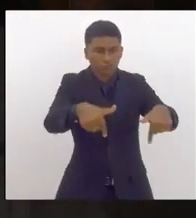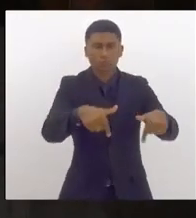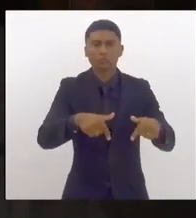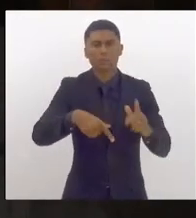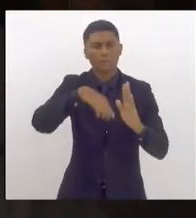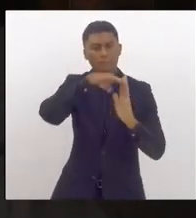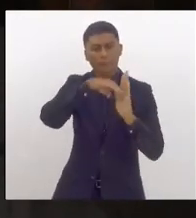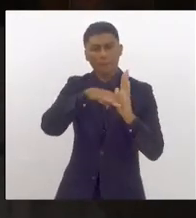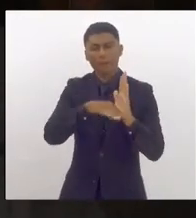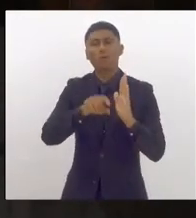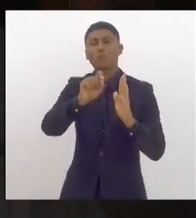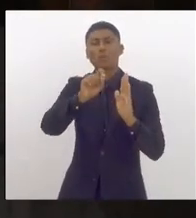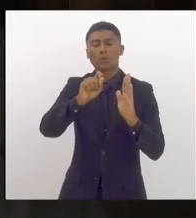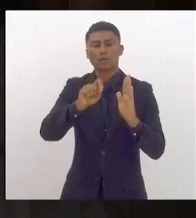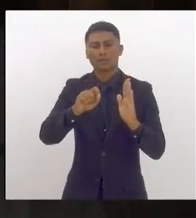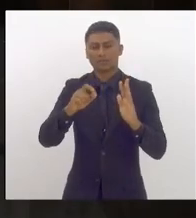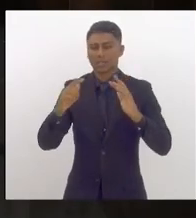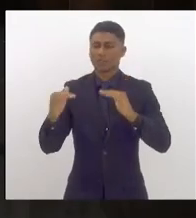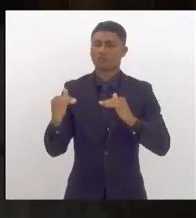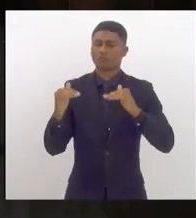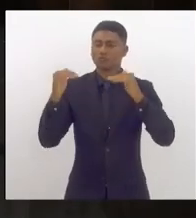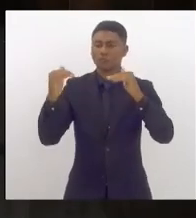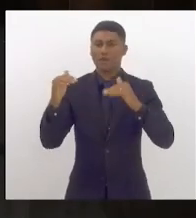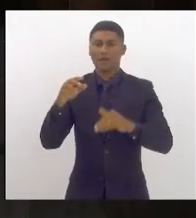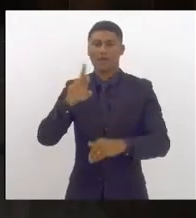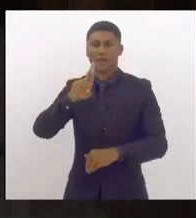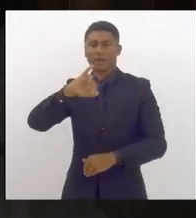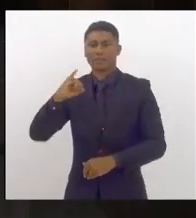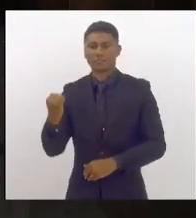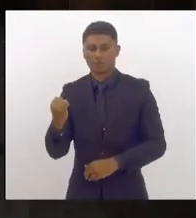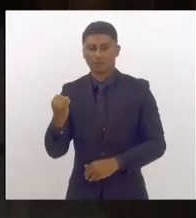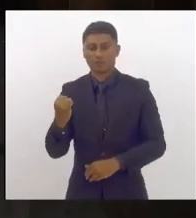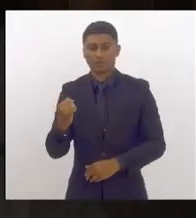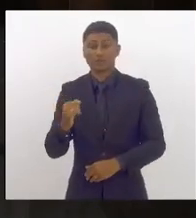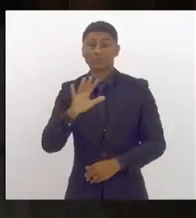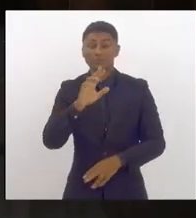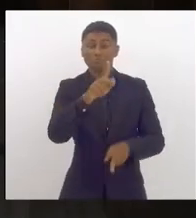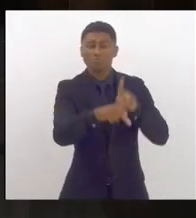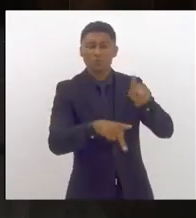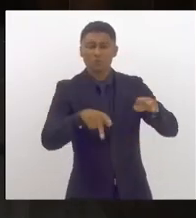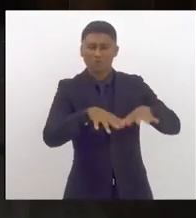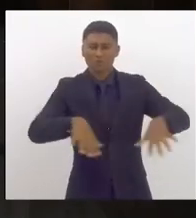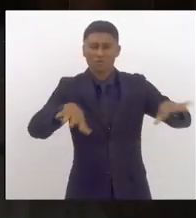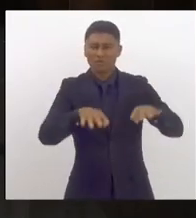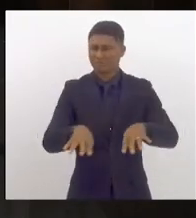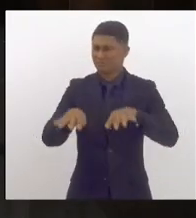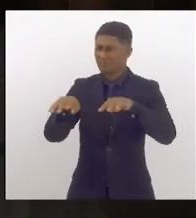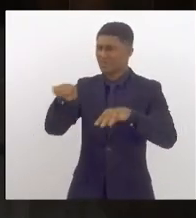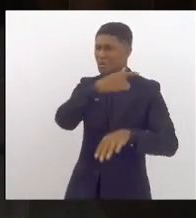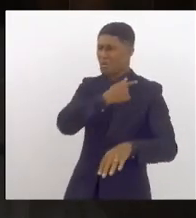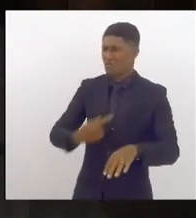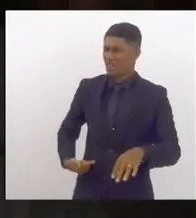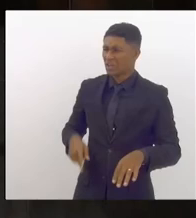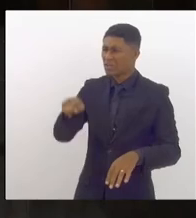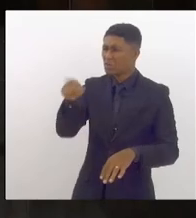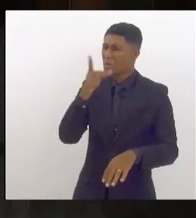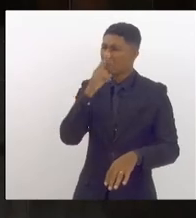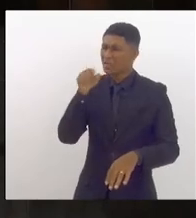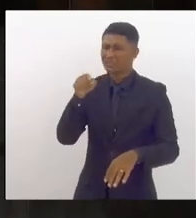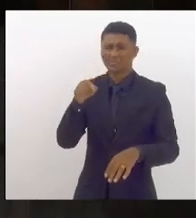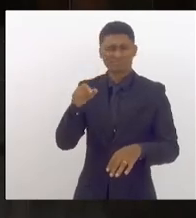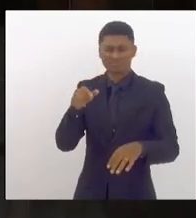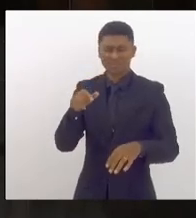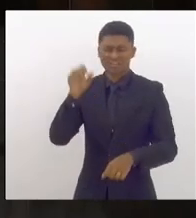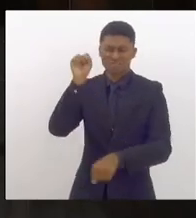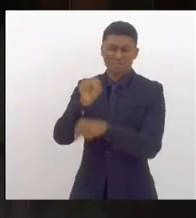que nas mãos do vereador Cláudio Castro foi apelidada pelo povo de espera RJ de tanta dificuldade de tanta beleza